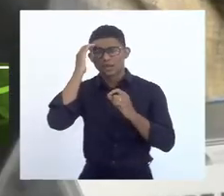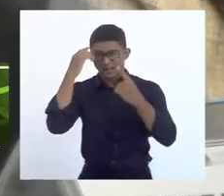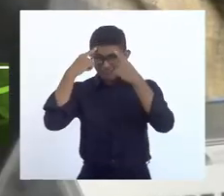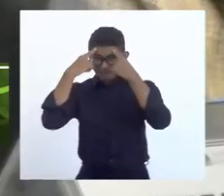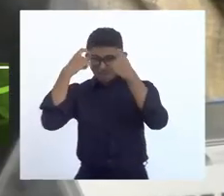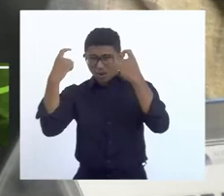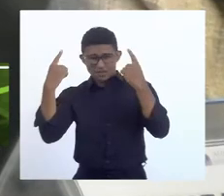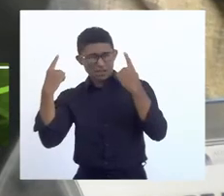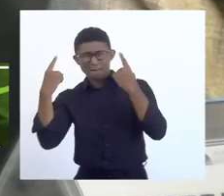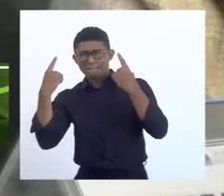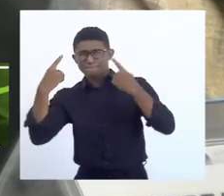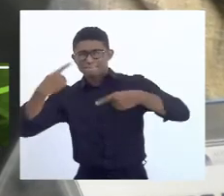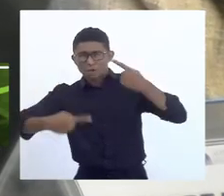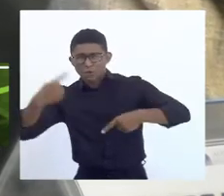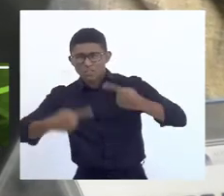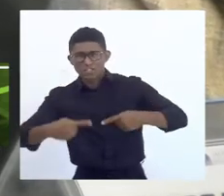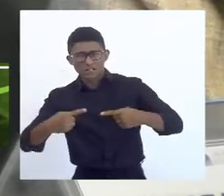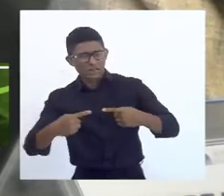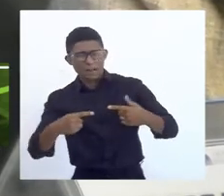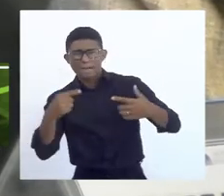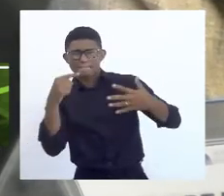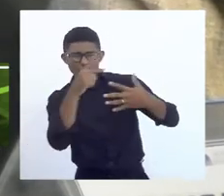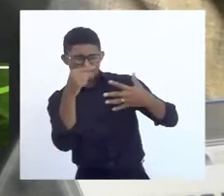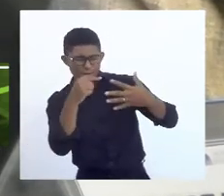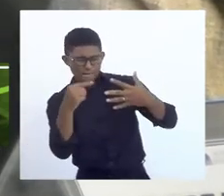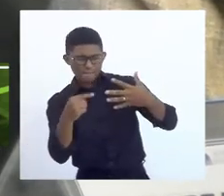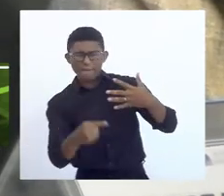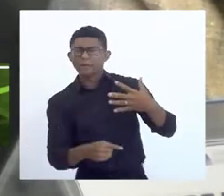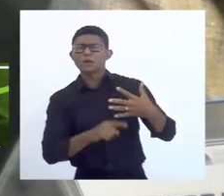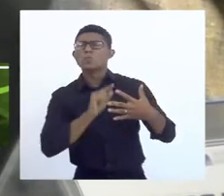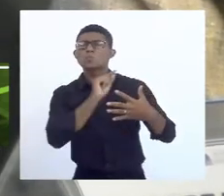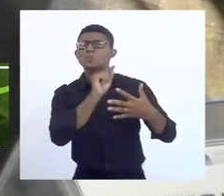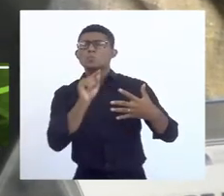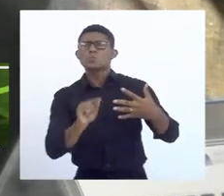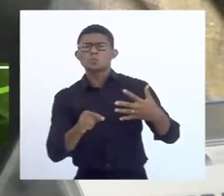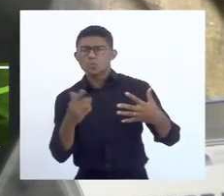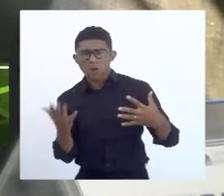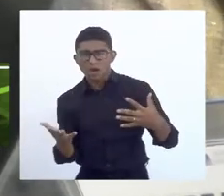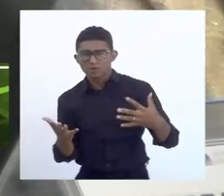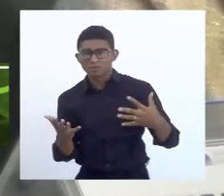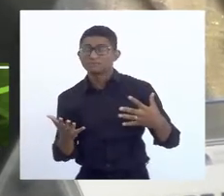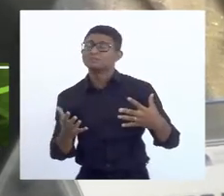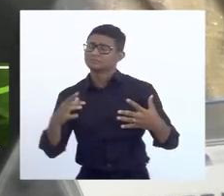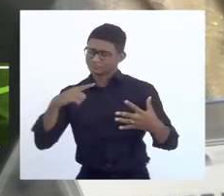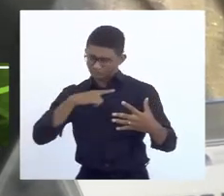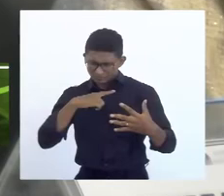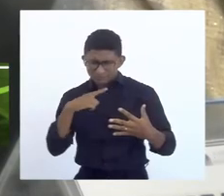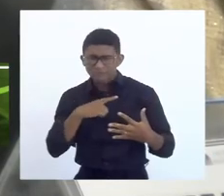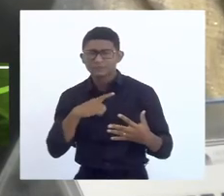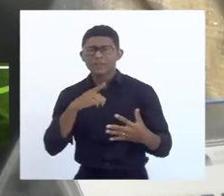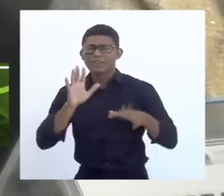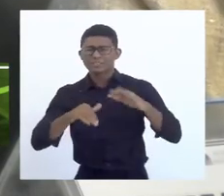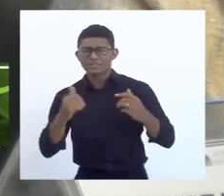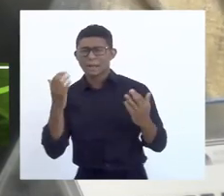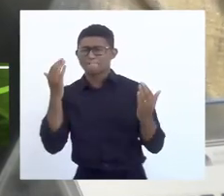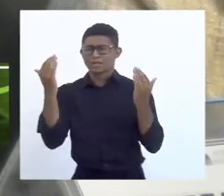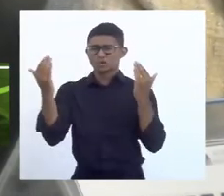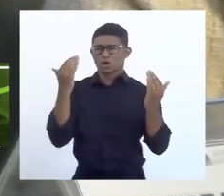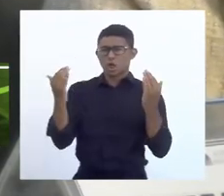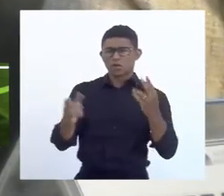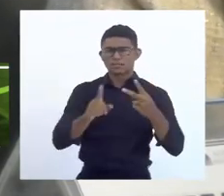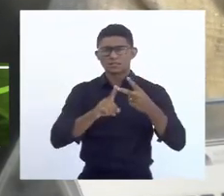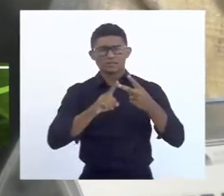política, né, que podem chegar e passar como tipos de violência política simbólica, psicológica,